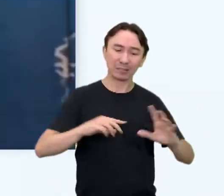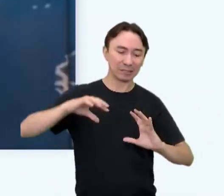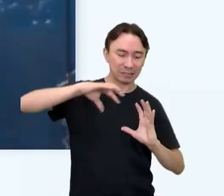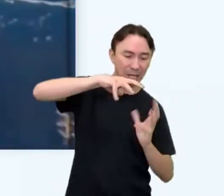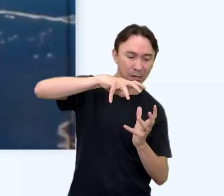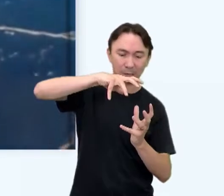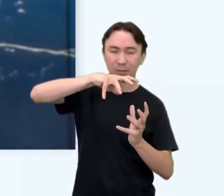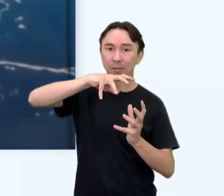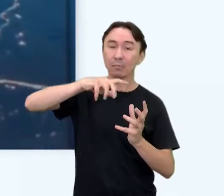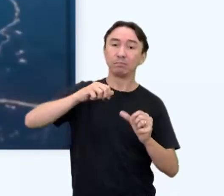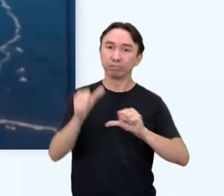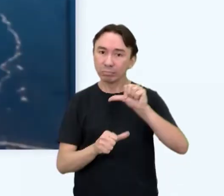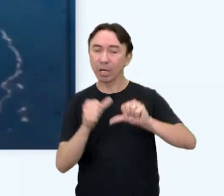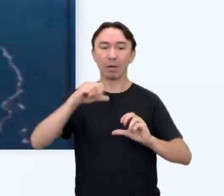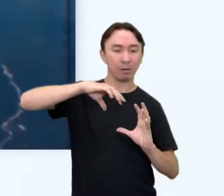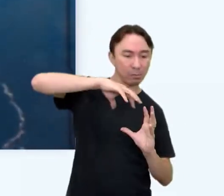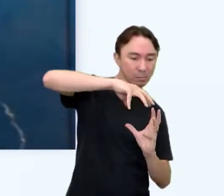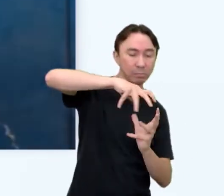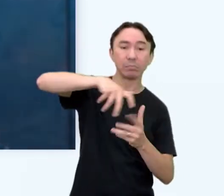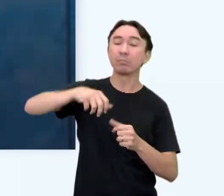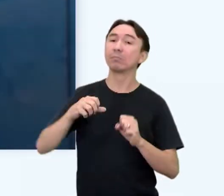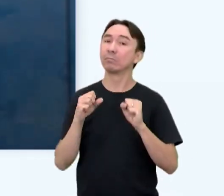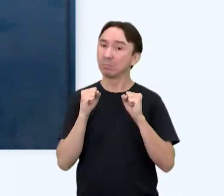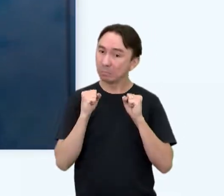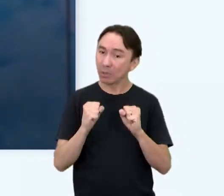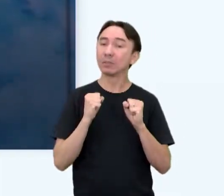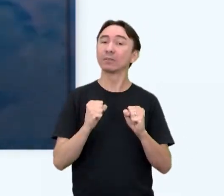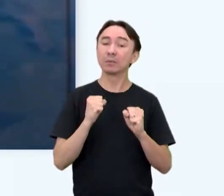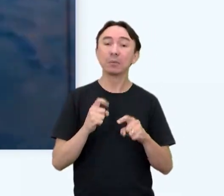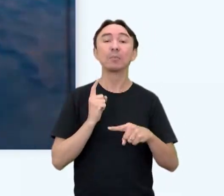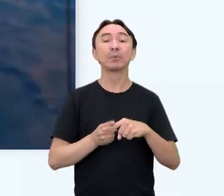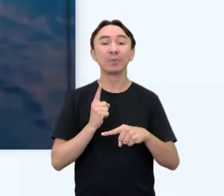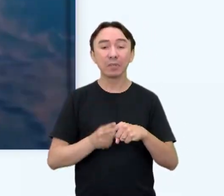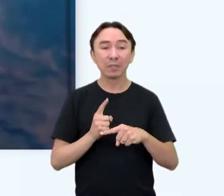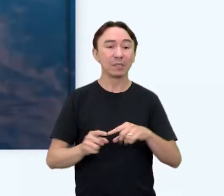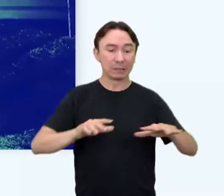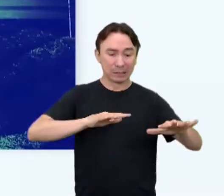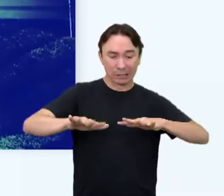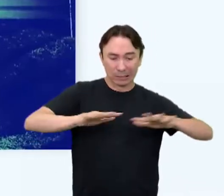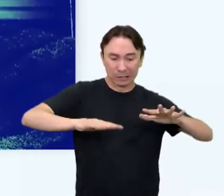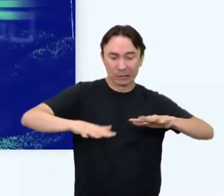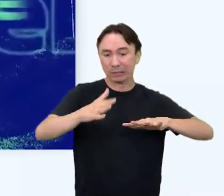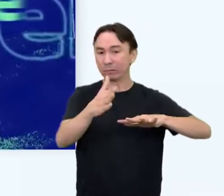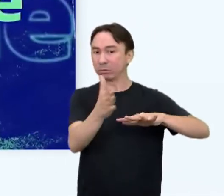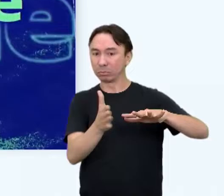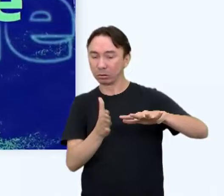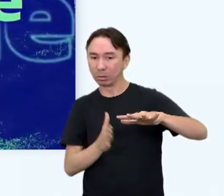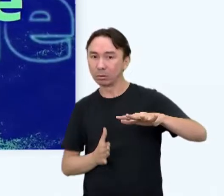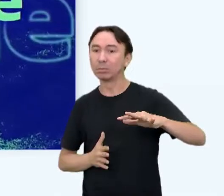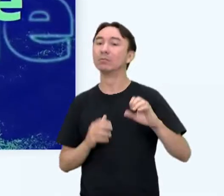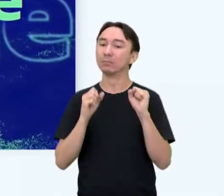Terra. Tudo isso pode acontecer como consequência de um abalo sísmico.